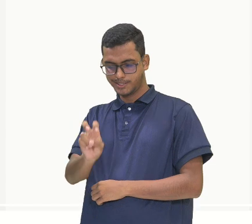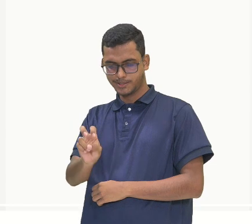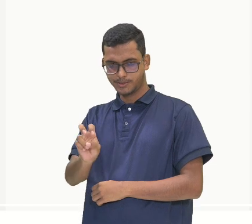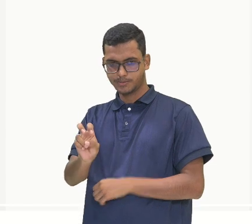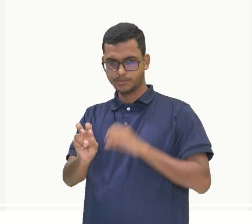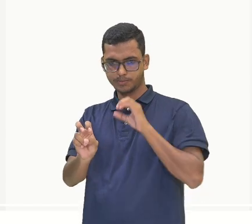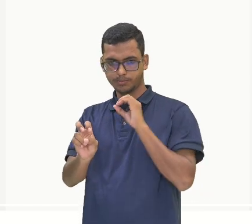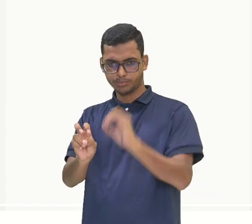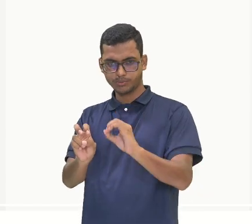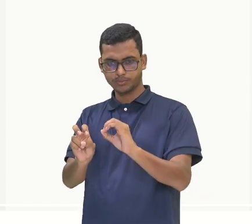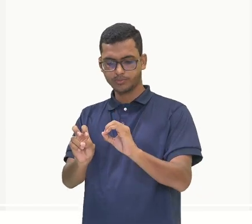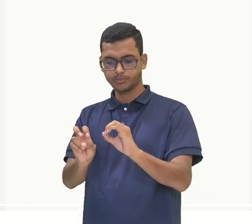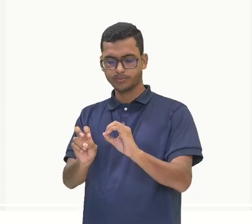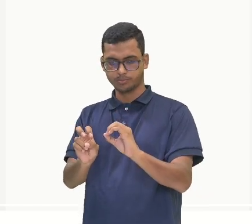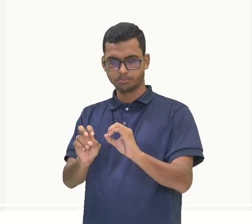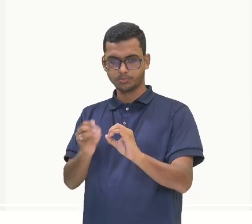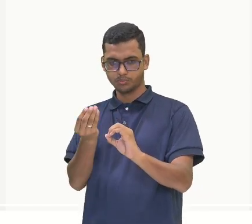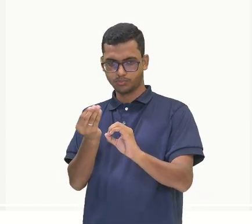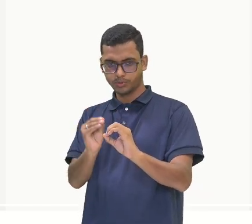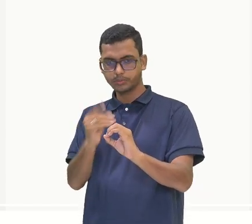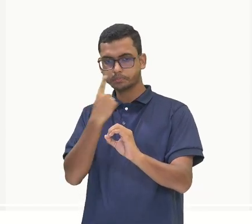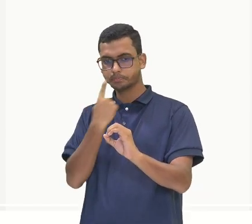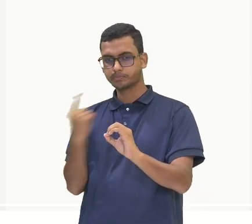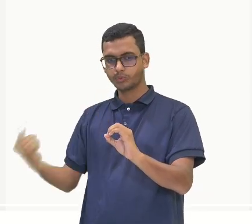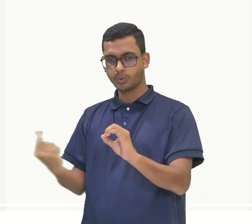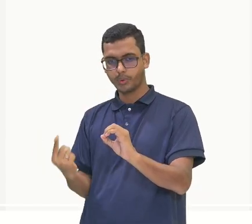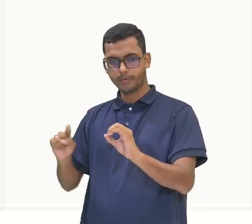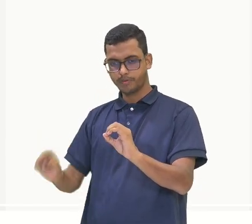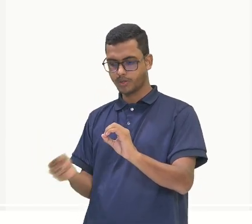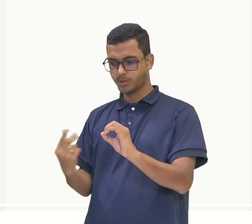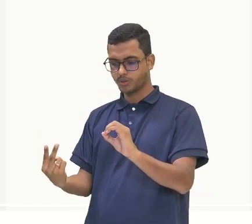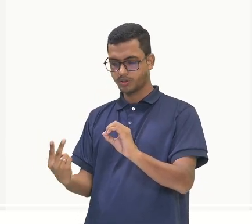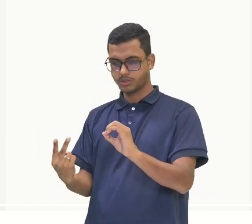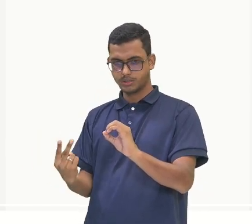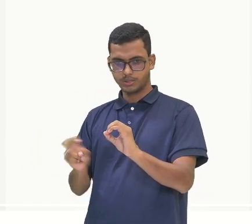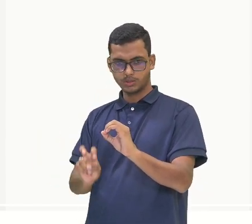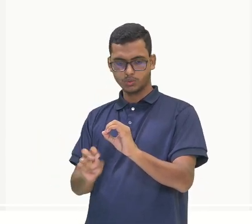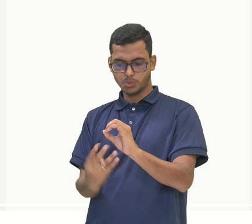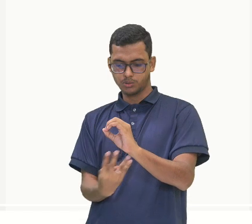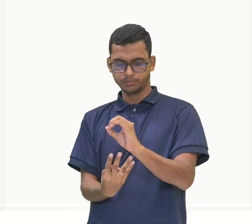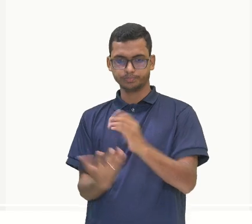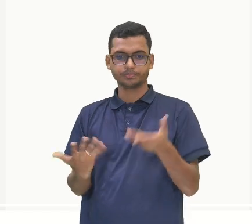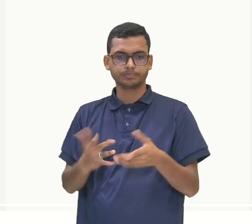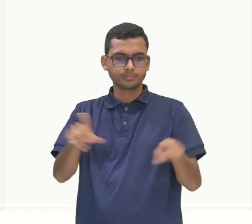pode? Não. Então, aqui vai ficar 10. E aqui